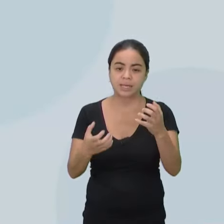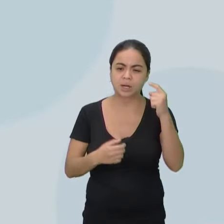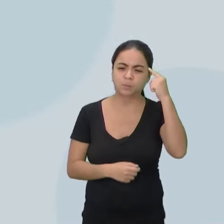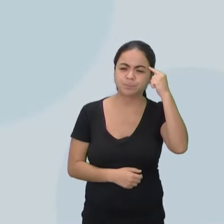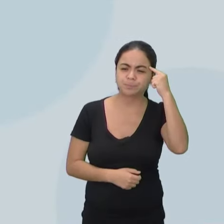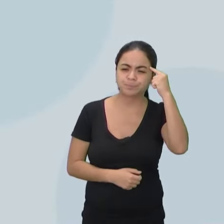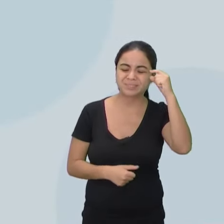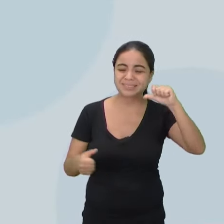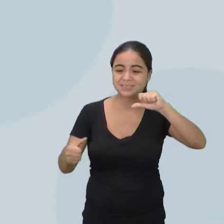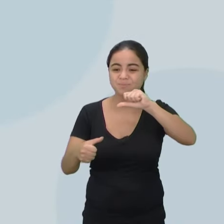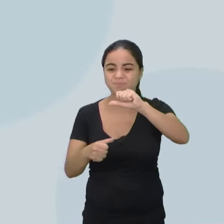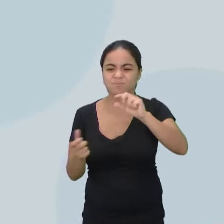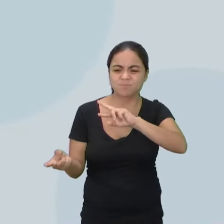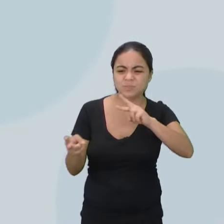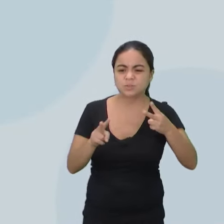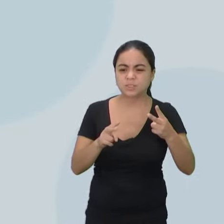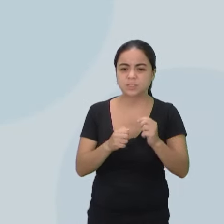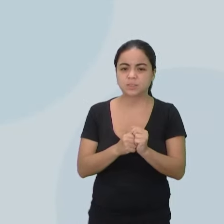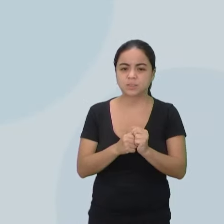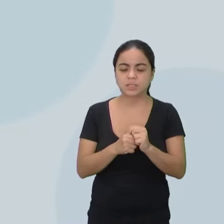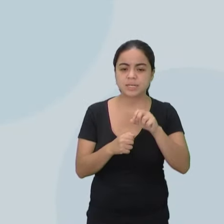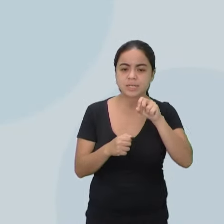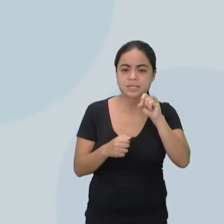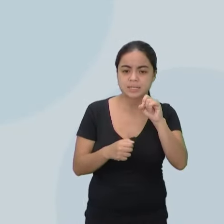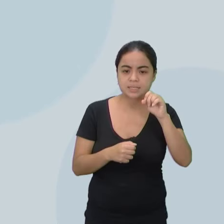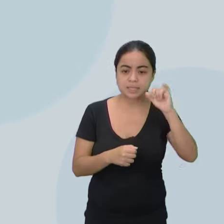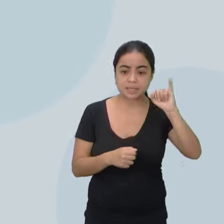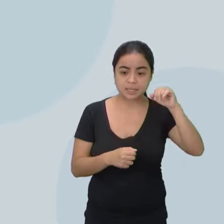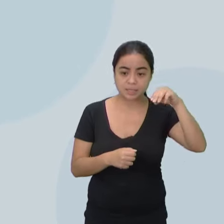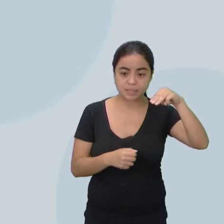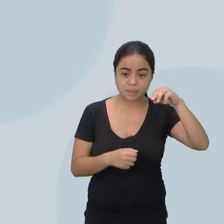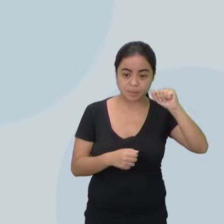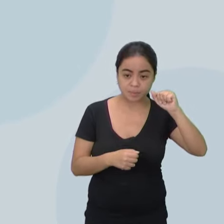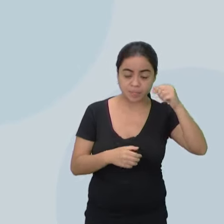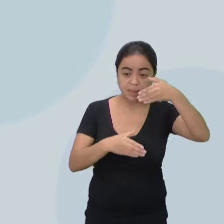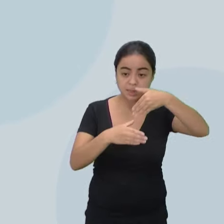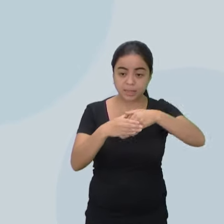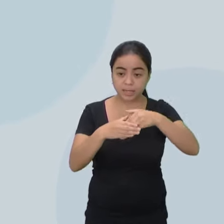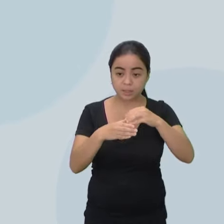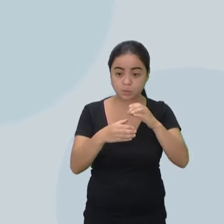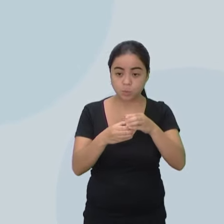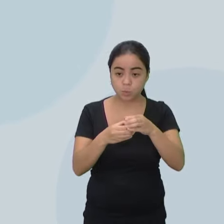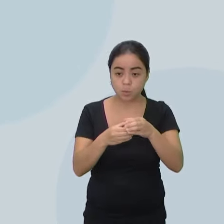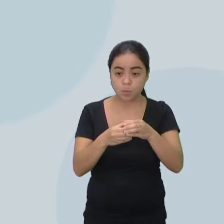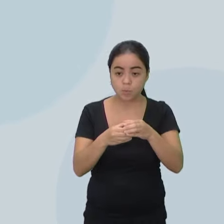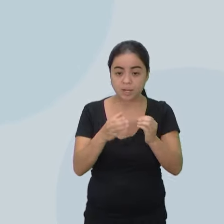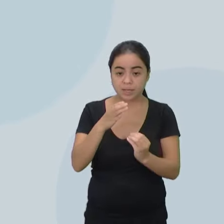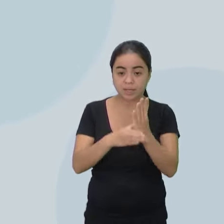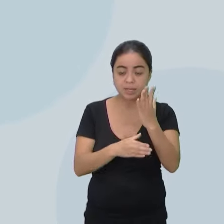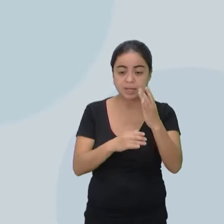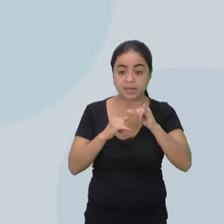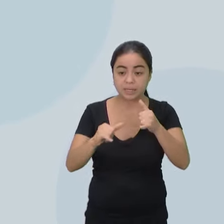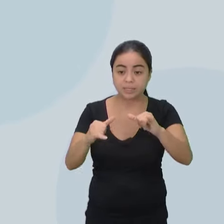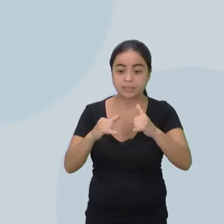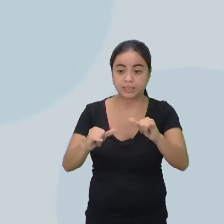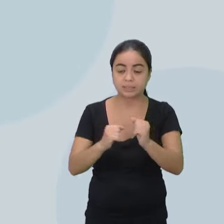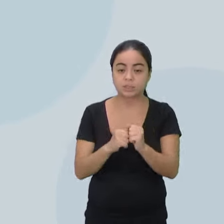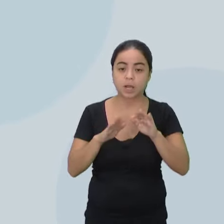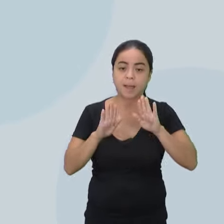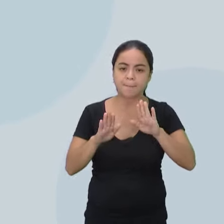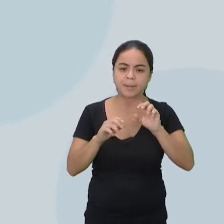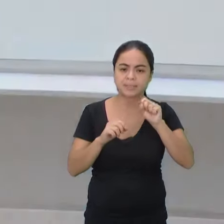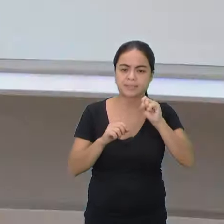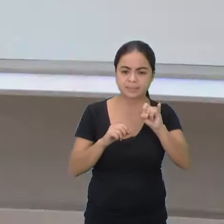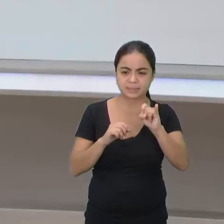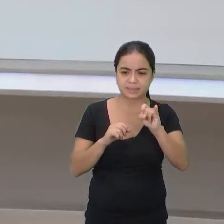pense o contrário, né? Mexendo o ímã dentro da bobina, a gente cria a eletricidade. Mas se você parasse o ímã e